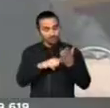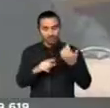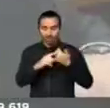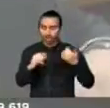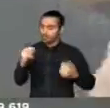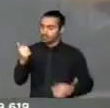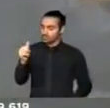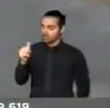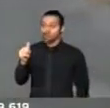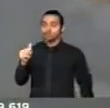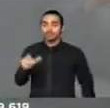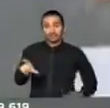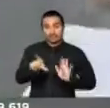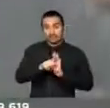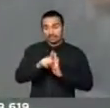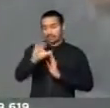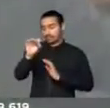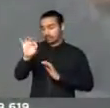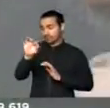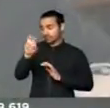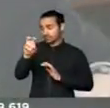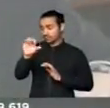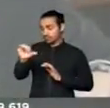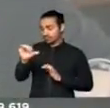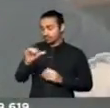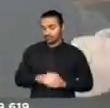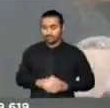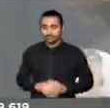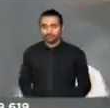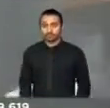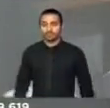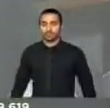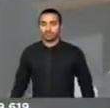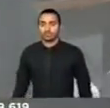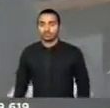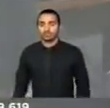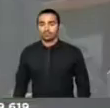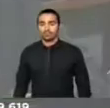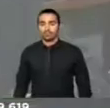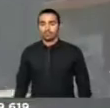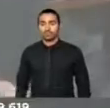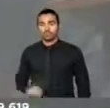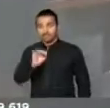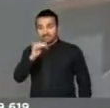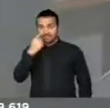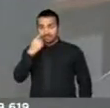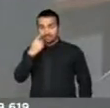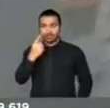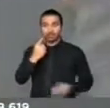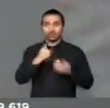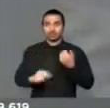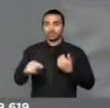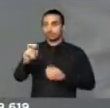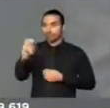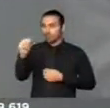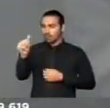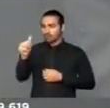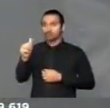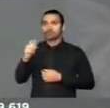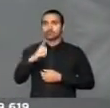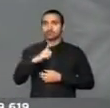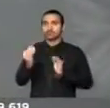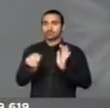11 da Lei 1059, se você for do artigo 11, você vê lá claramente